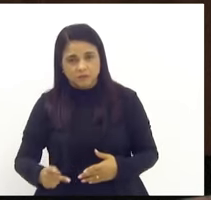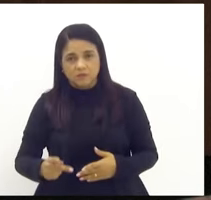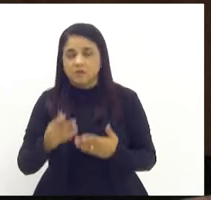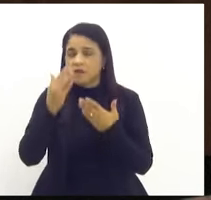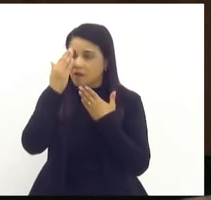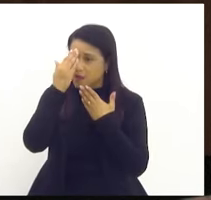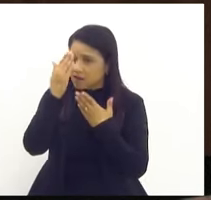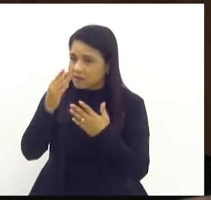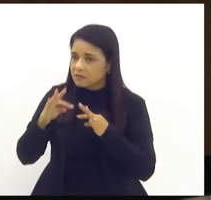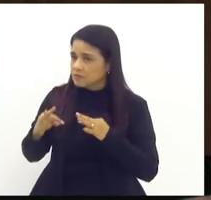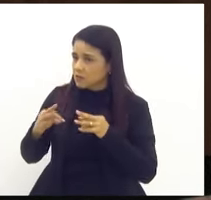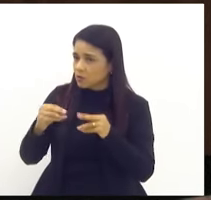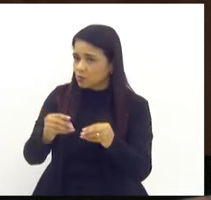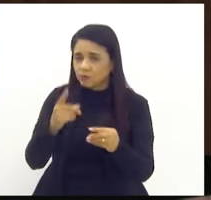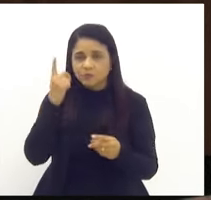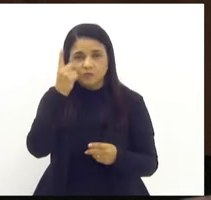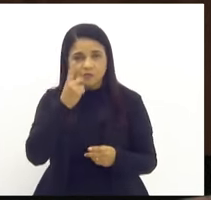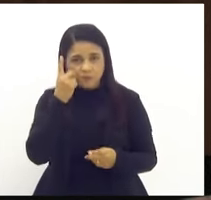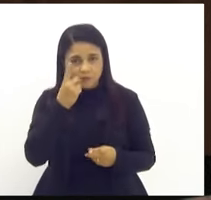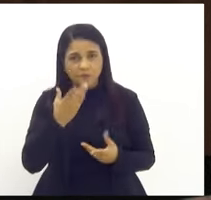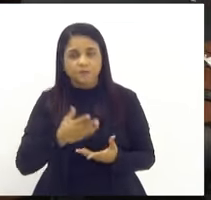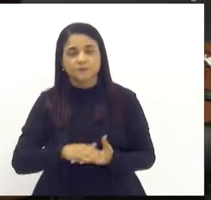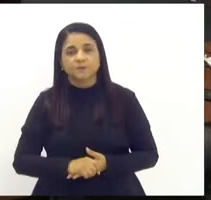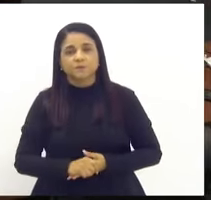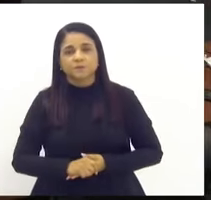agade a todos e